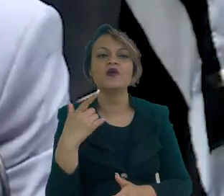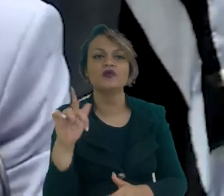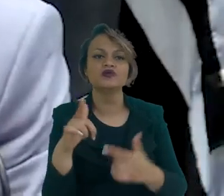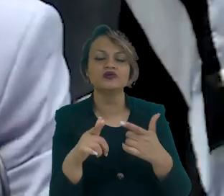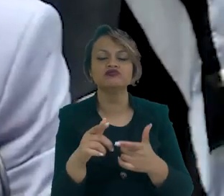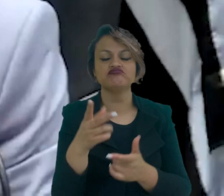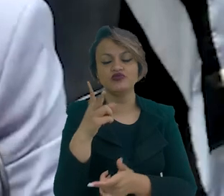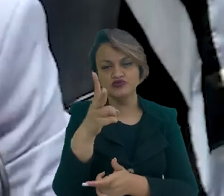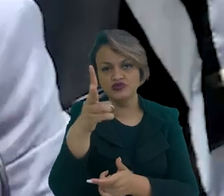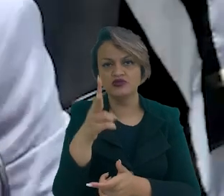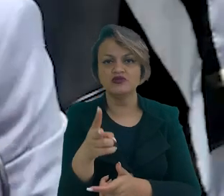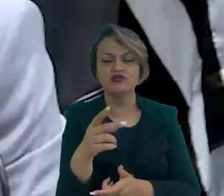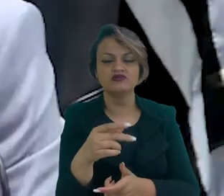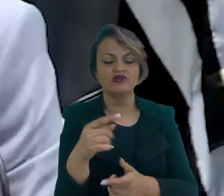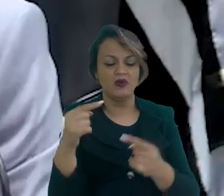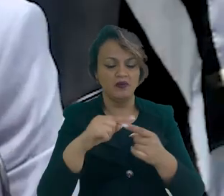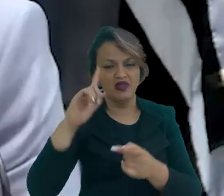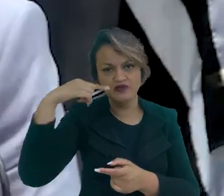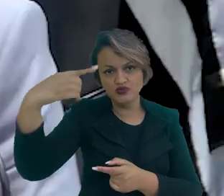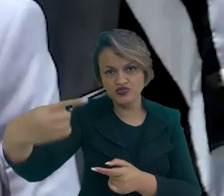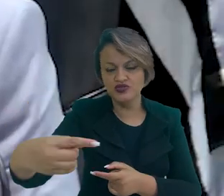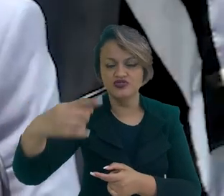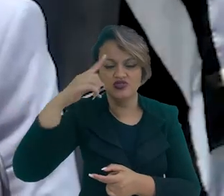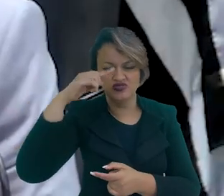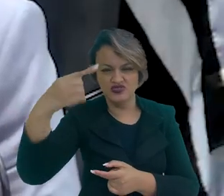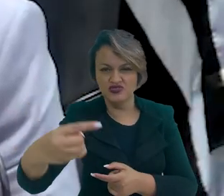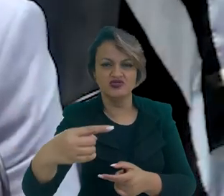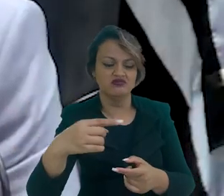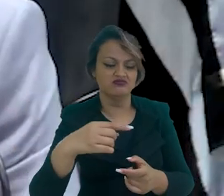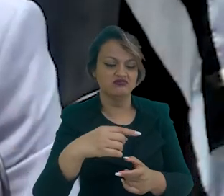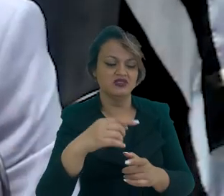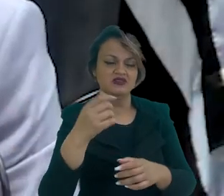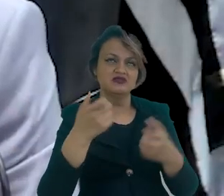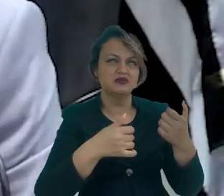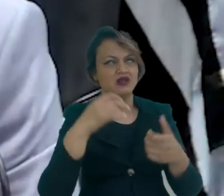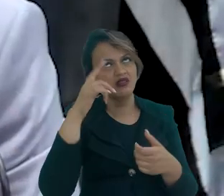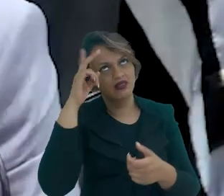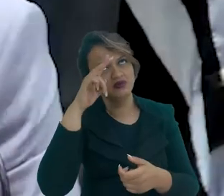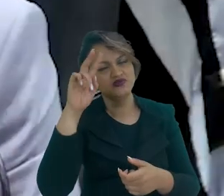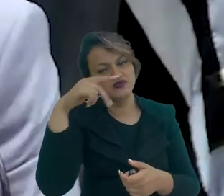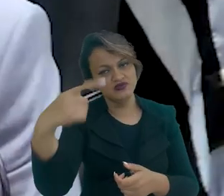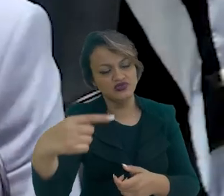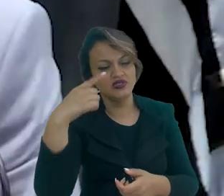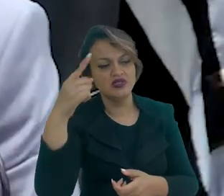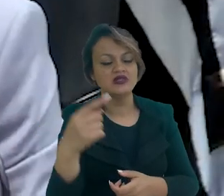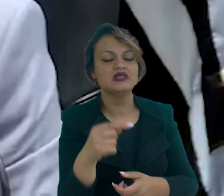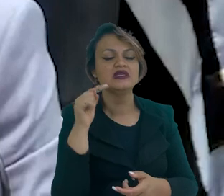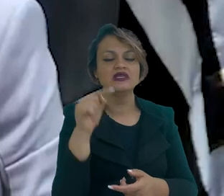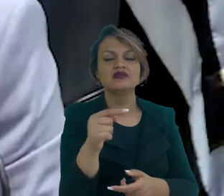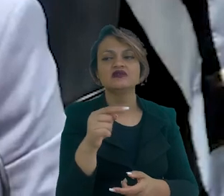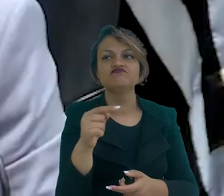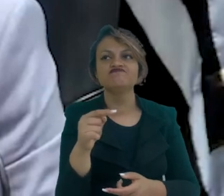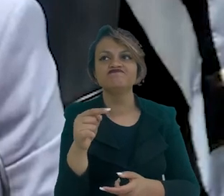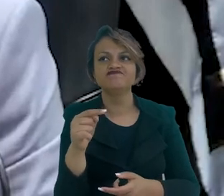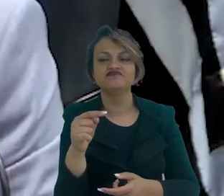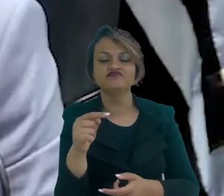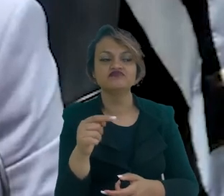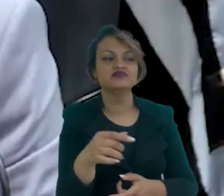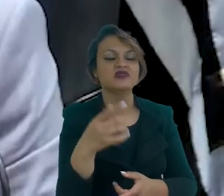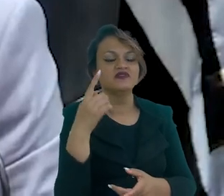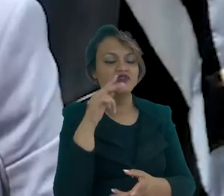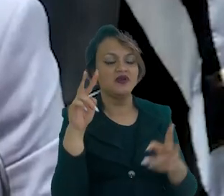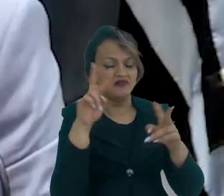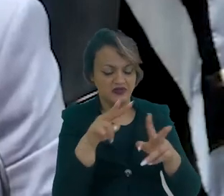é pertenciar uma obra dele que chama-se resto cotidiana as coisas do dia a dia né as coisas de ernas e